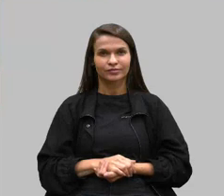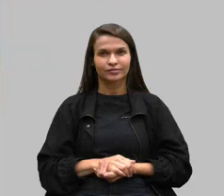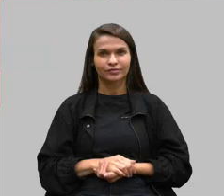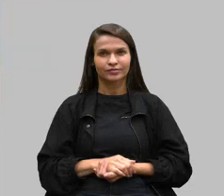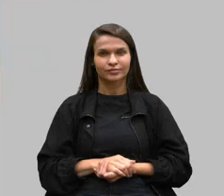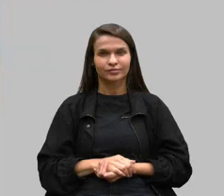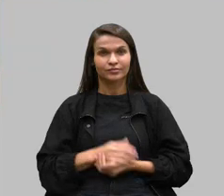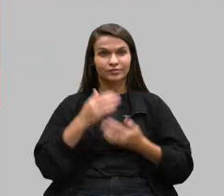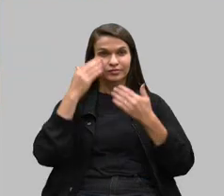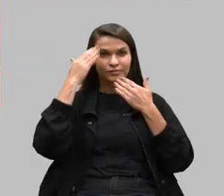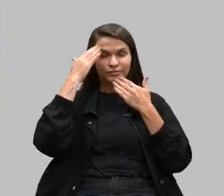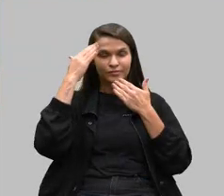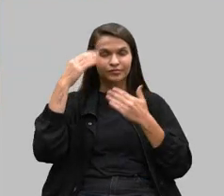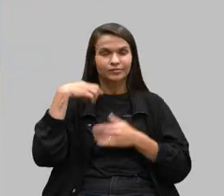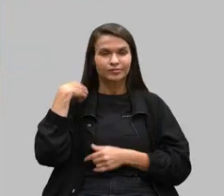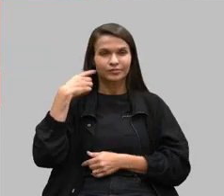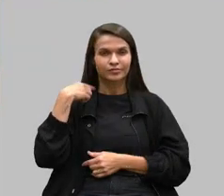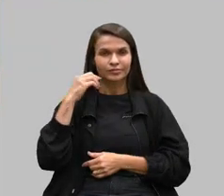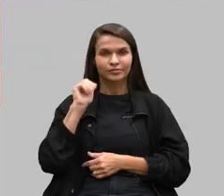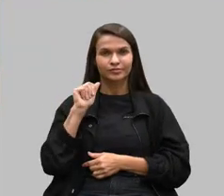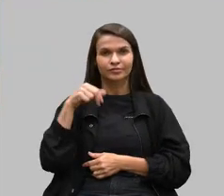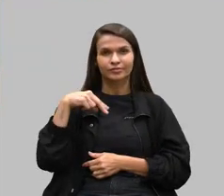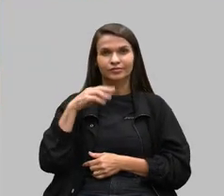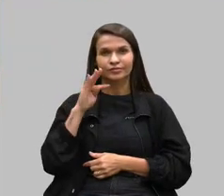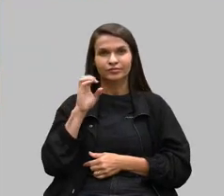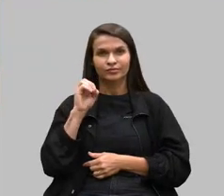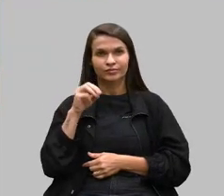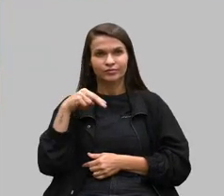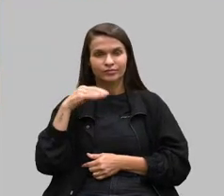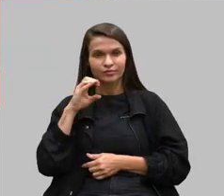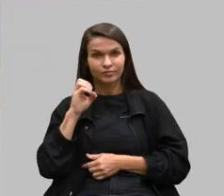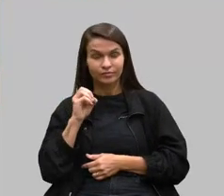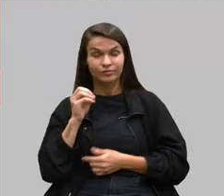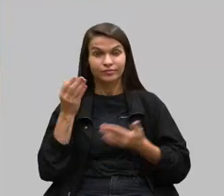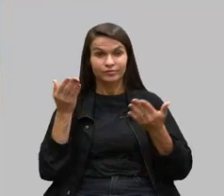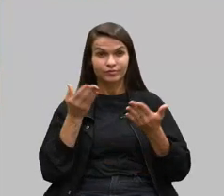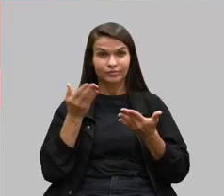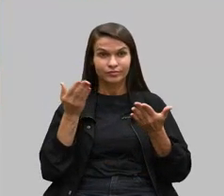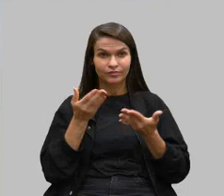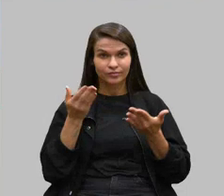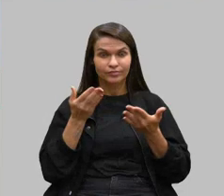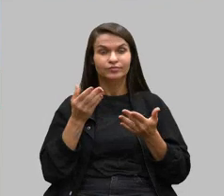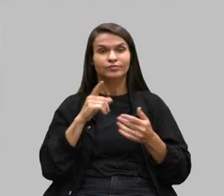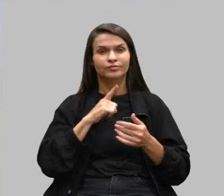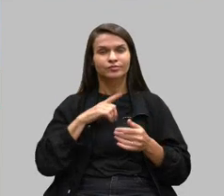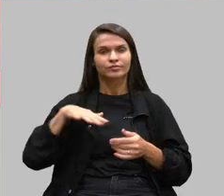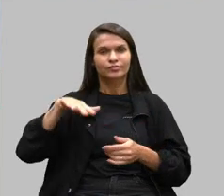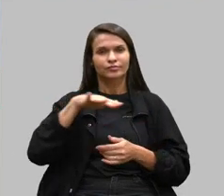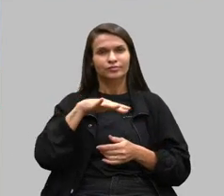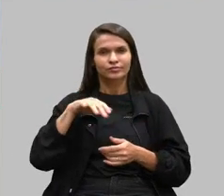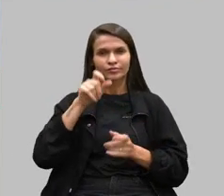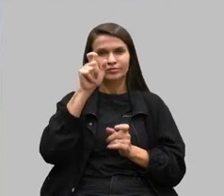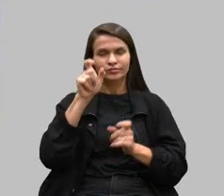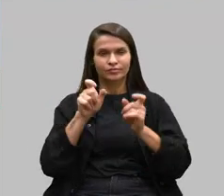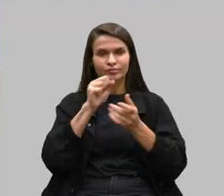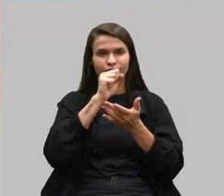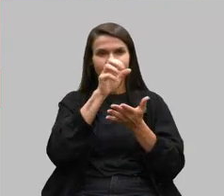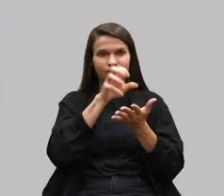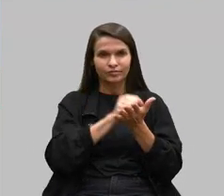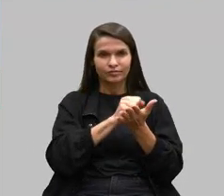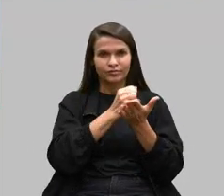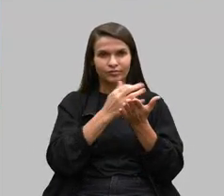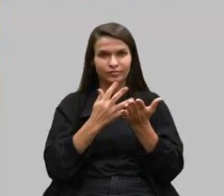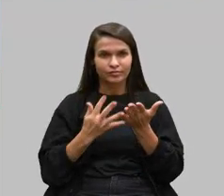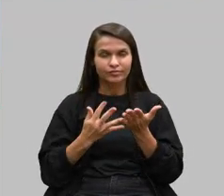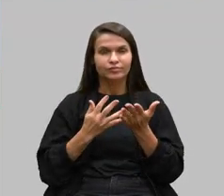Muito obrigado Deputado Antônio Carlos zantes nesse momento daremos espaço para aqueles que se inscreveram para se